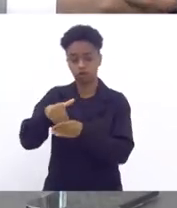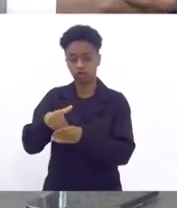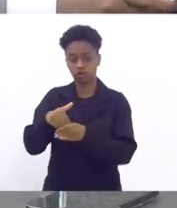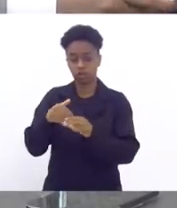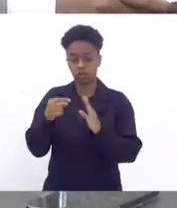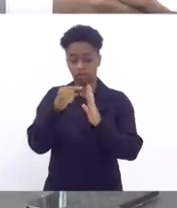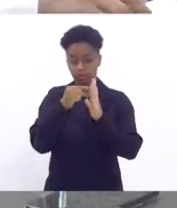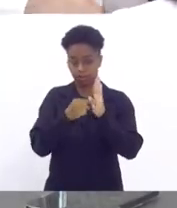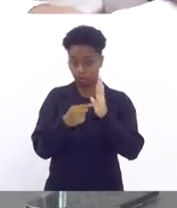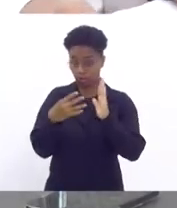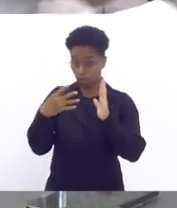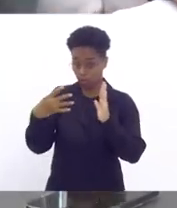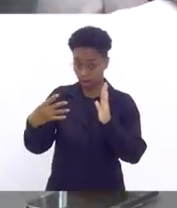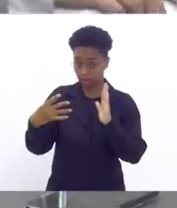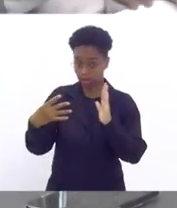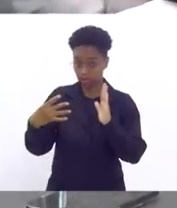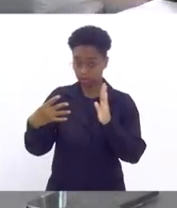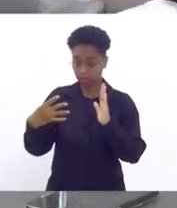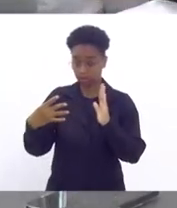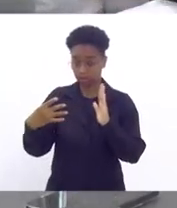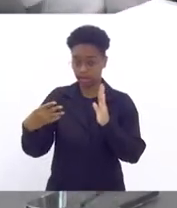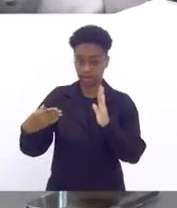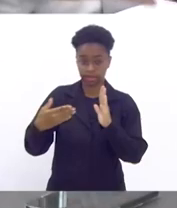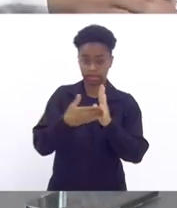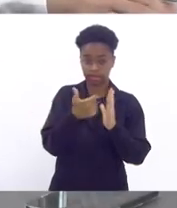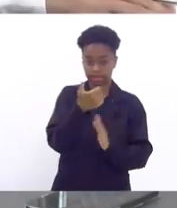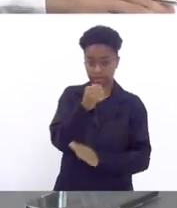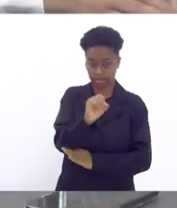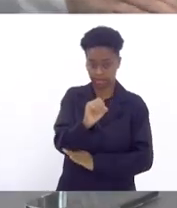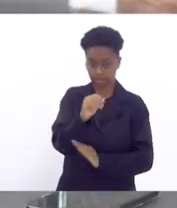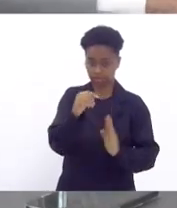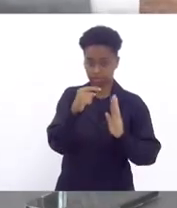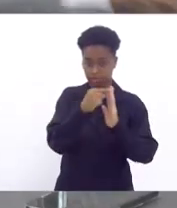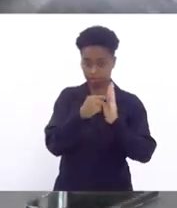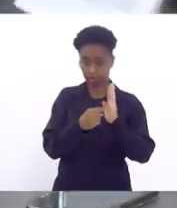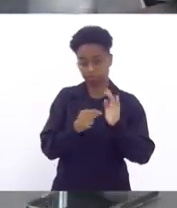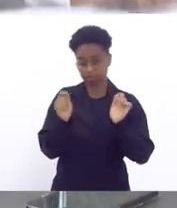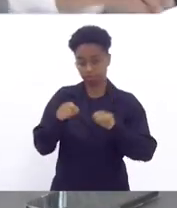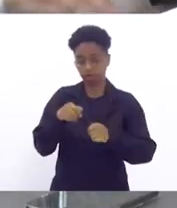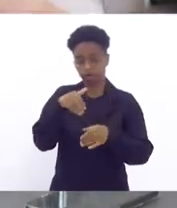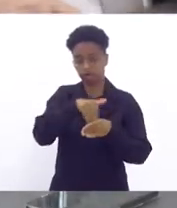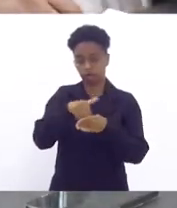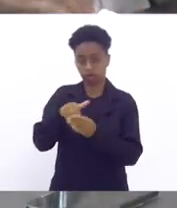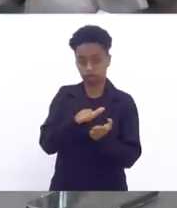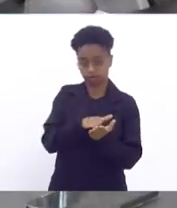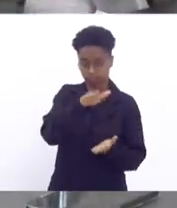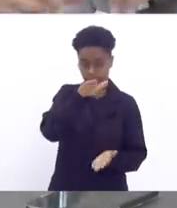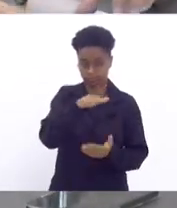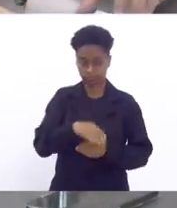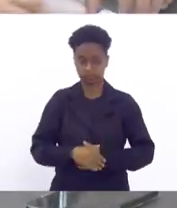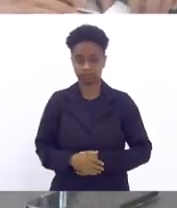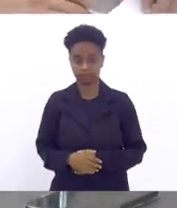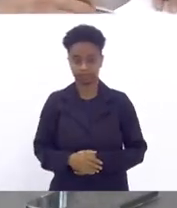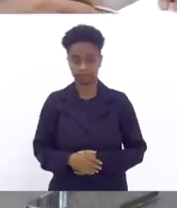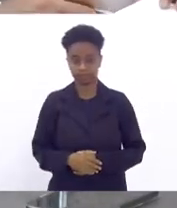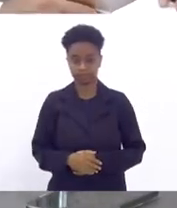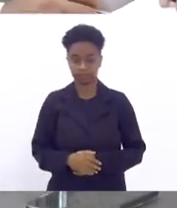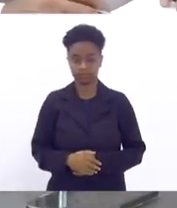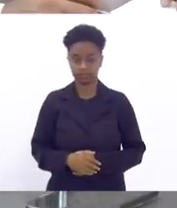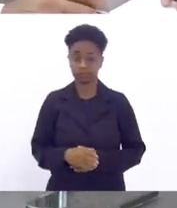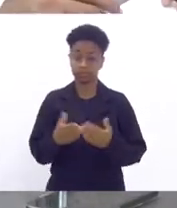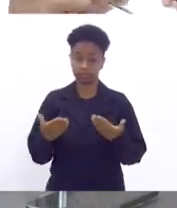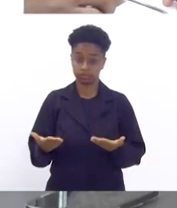do item 4 ao item 10 da pauta que pudéssemos votar em bloco então botar